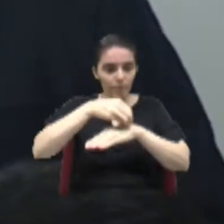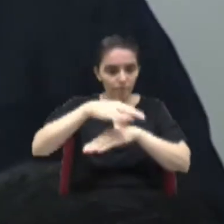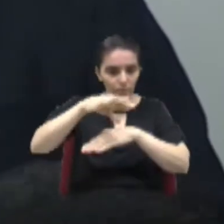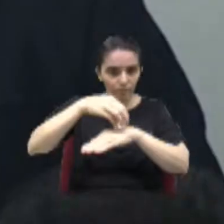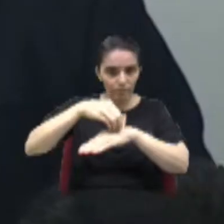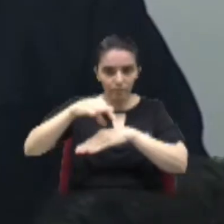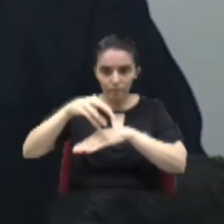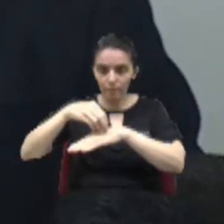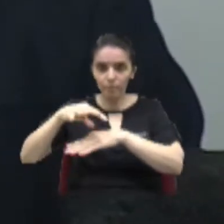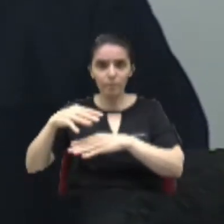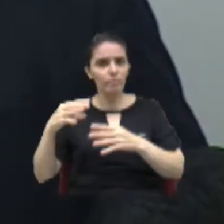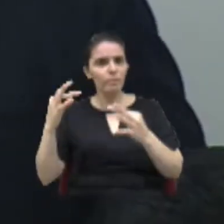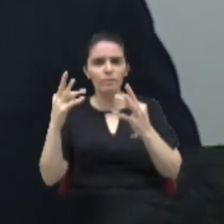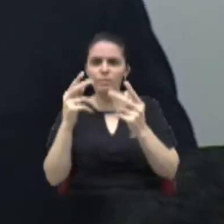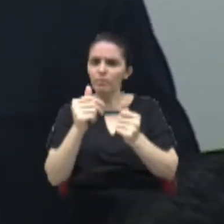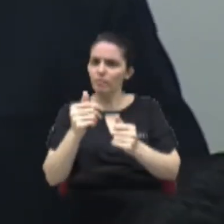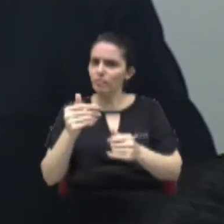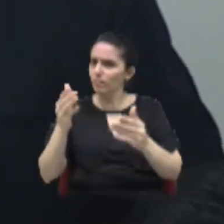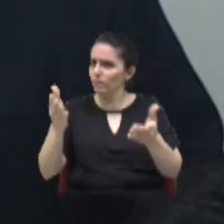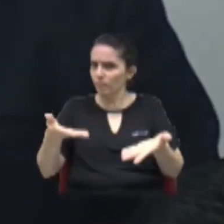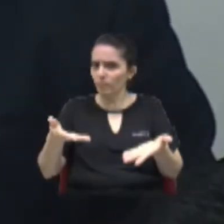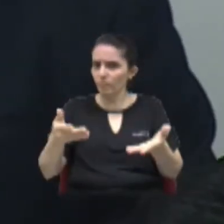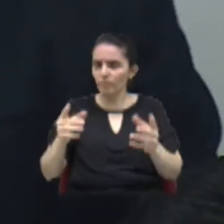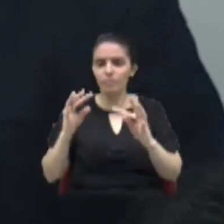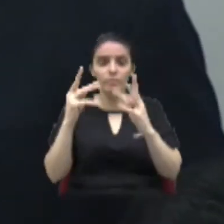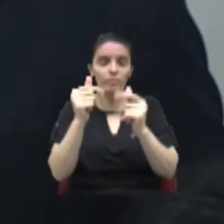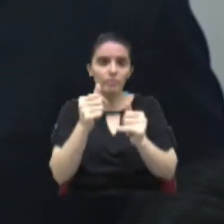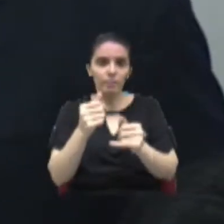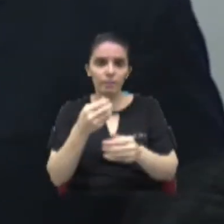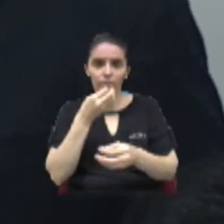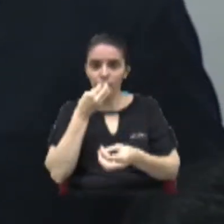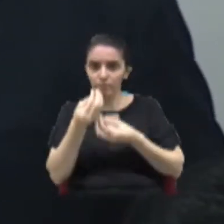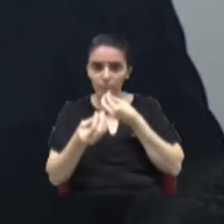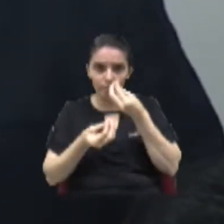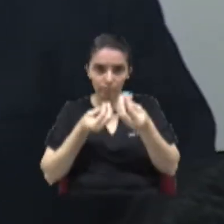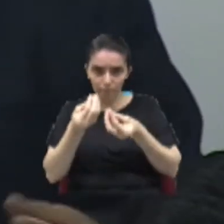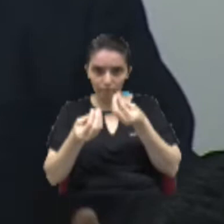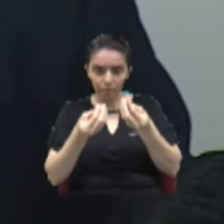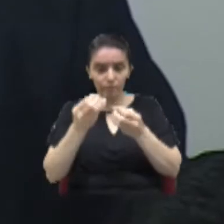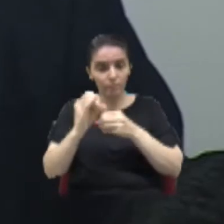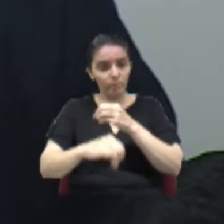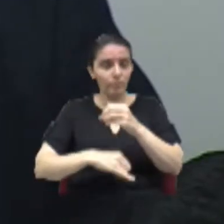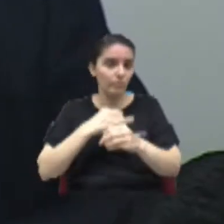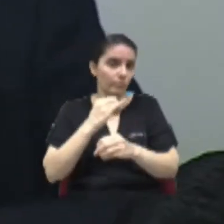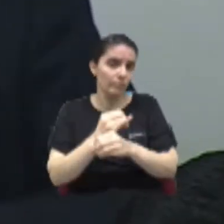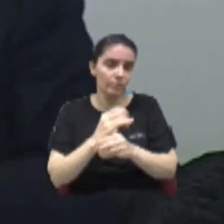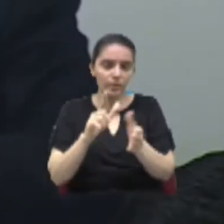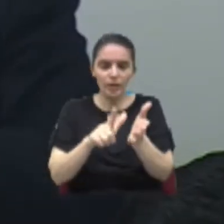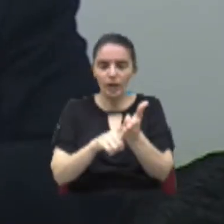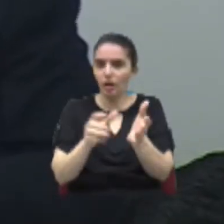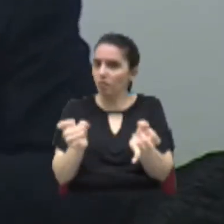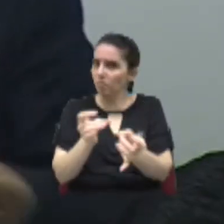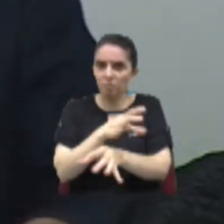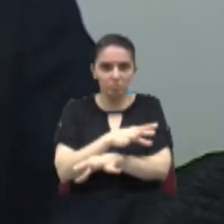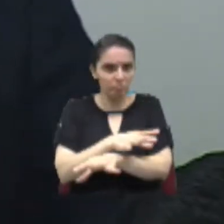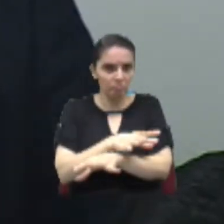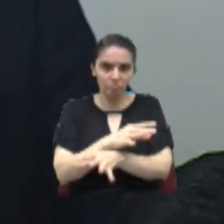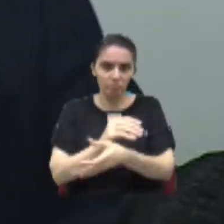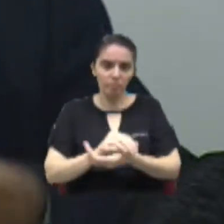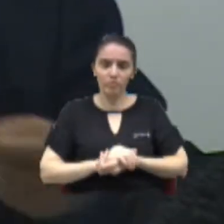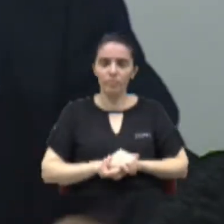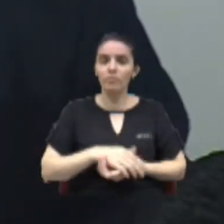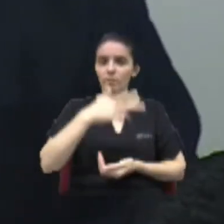pelo trabalho que vem realizando aqui nessa casa, Mir, com muita força de vontade, muito empenho, muita dedicação e procurando fazer